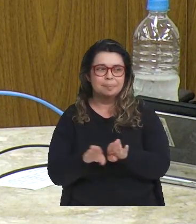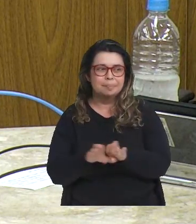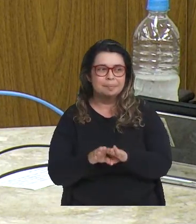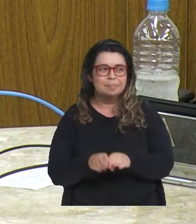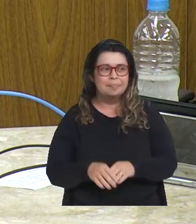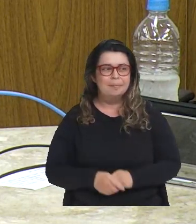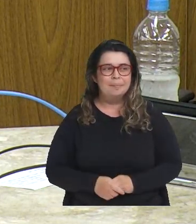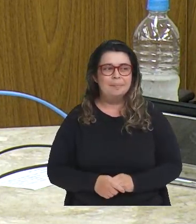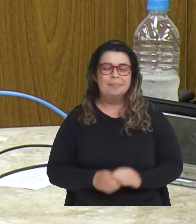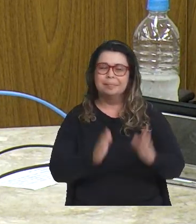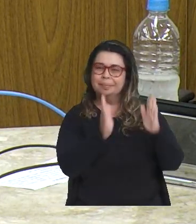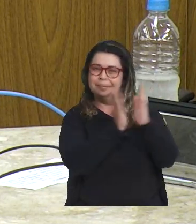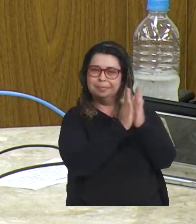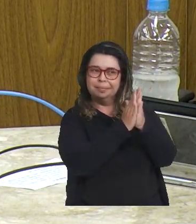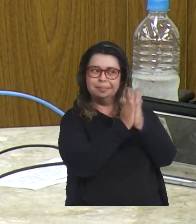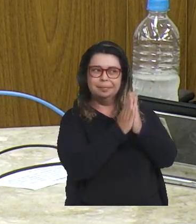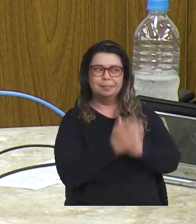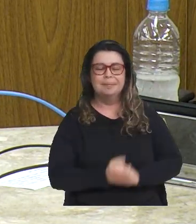estendendo